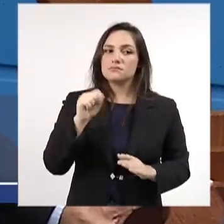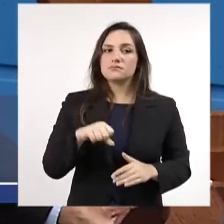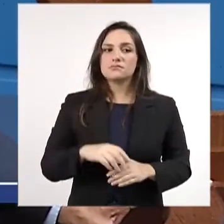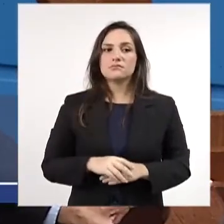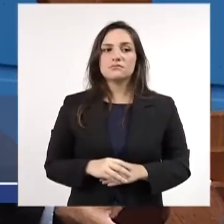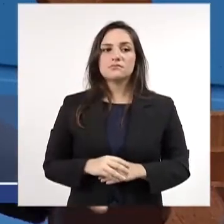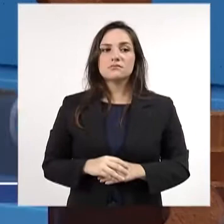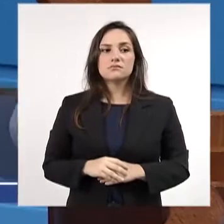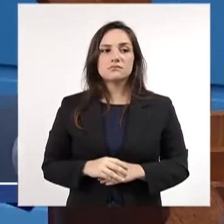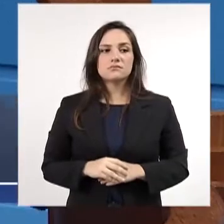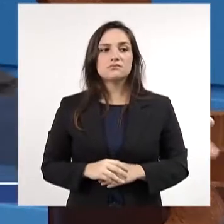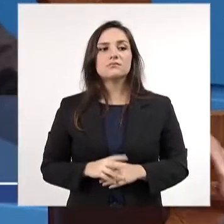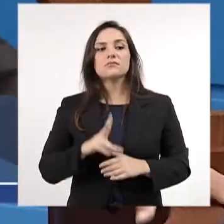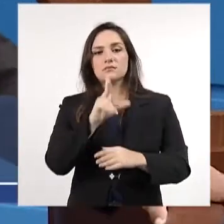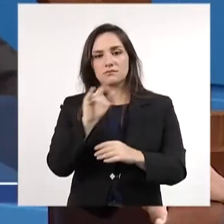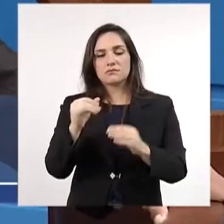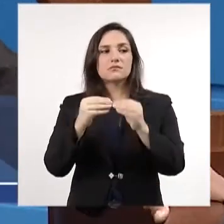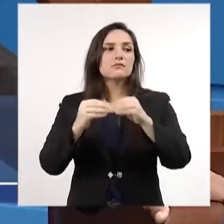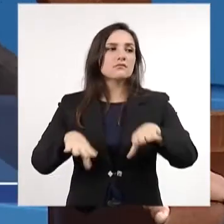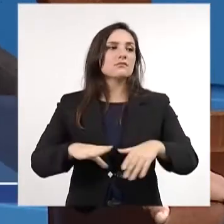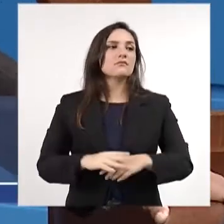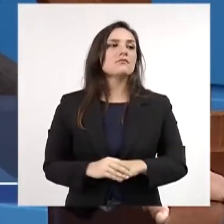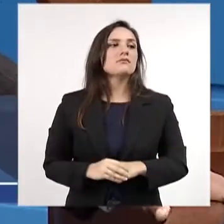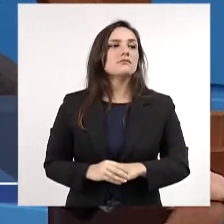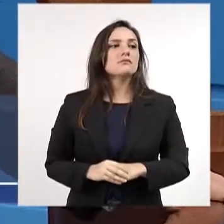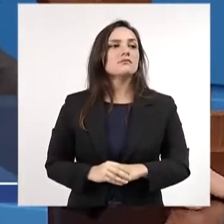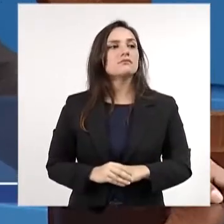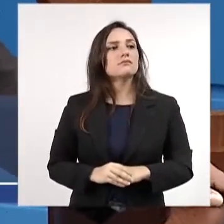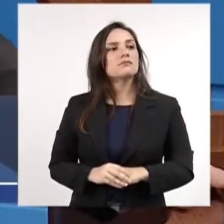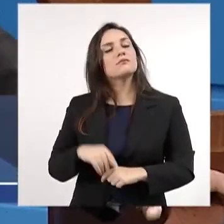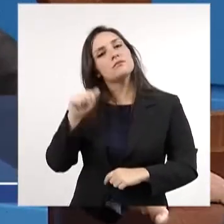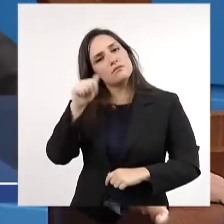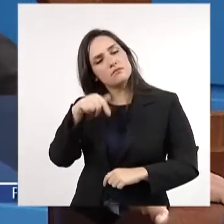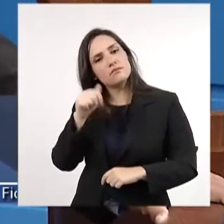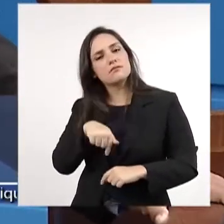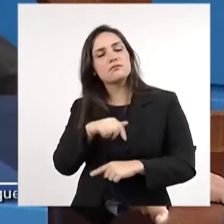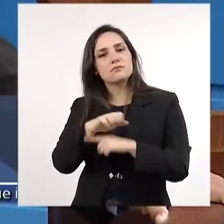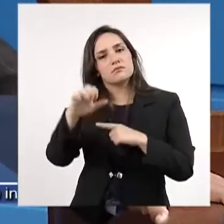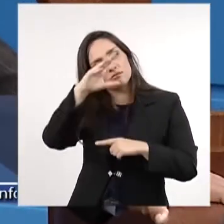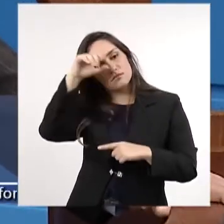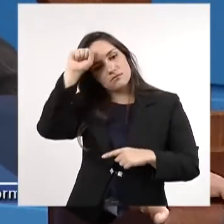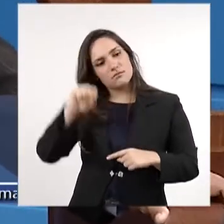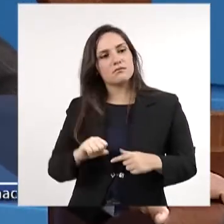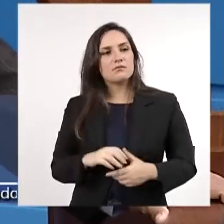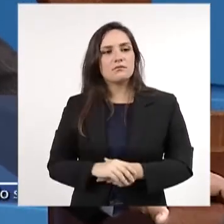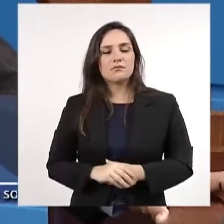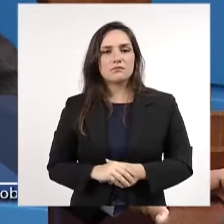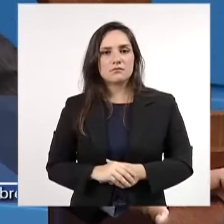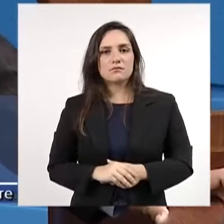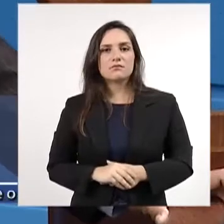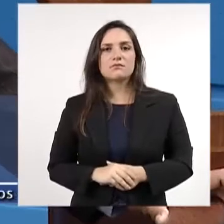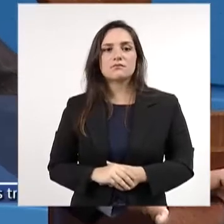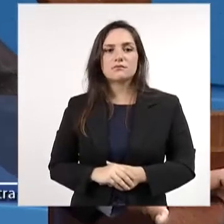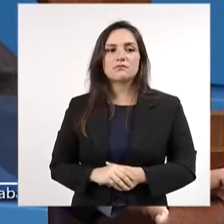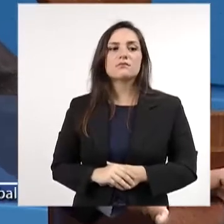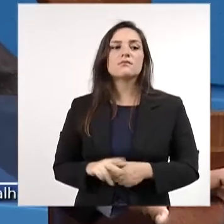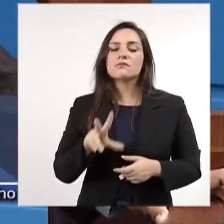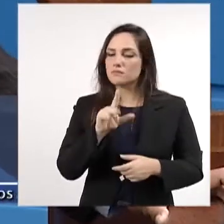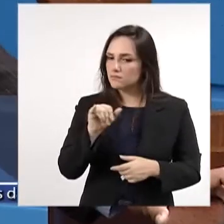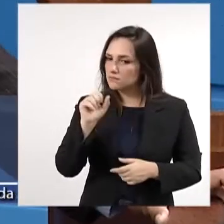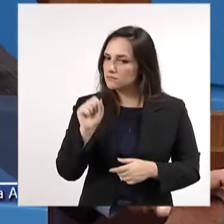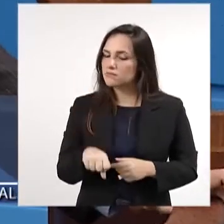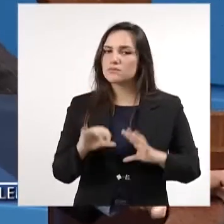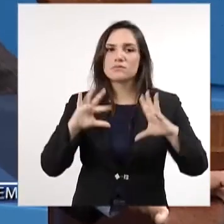ela vai impactar aqui no Mato Grosso do Sul, num aumento de